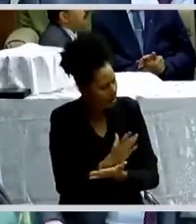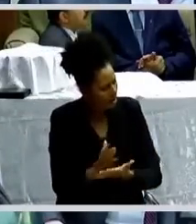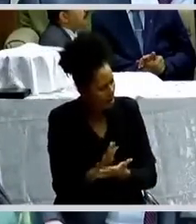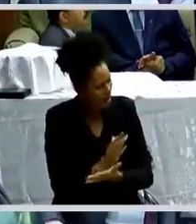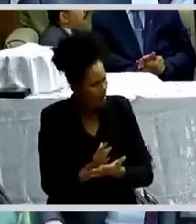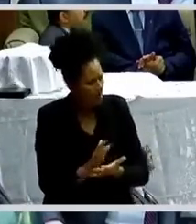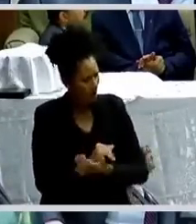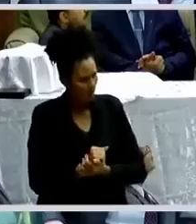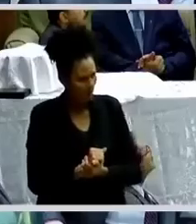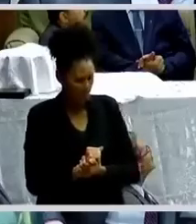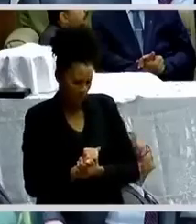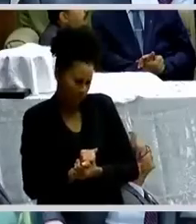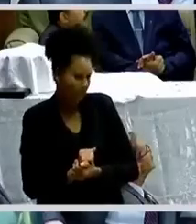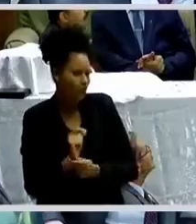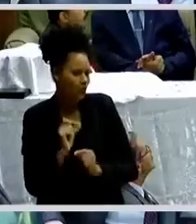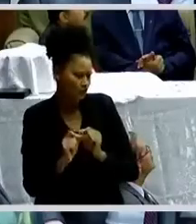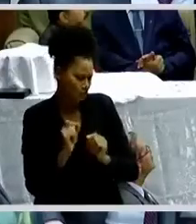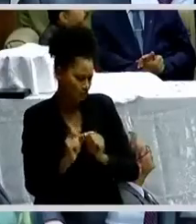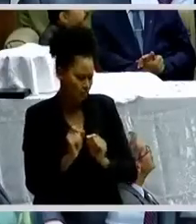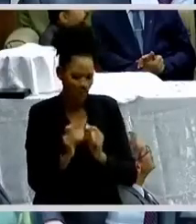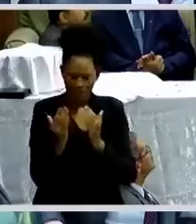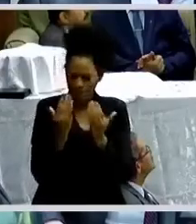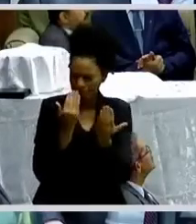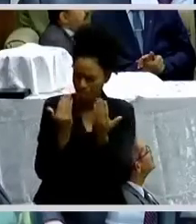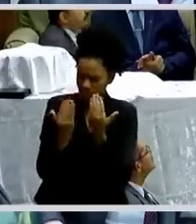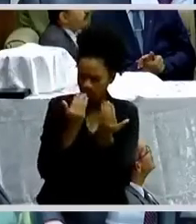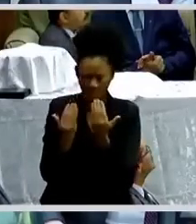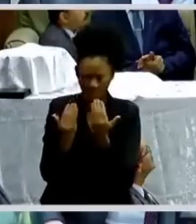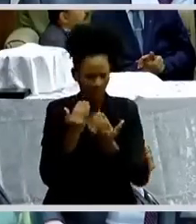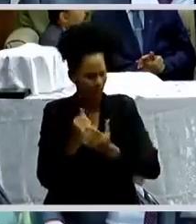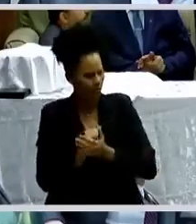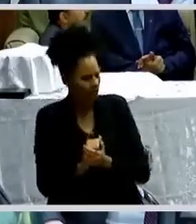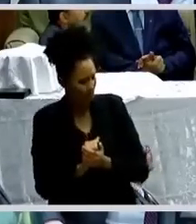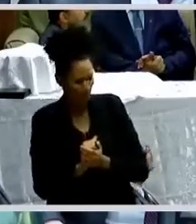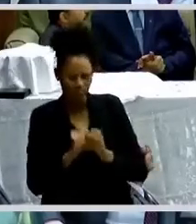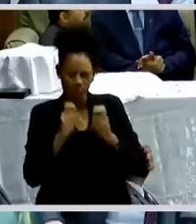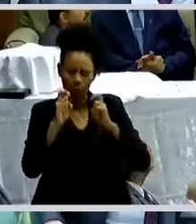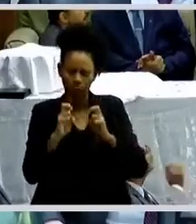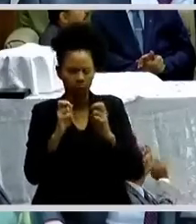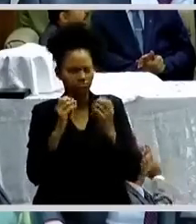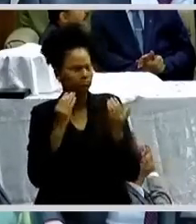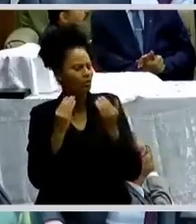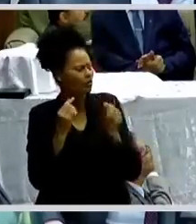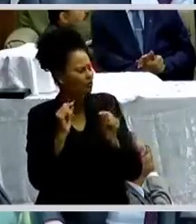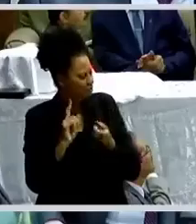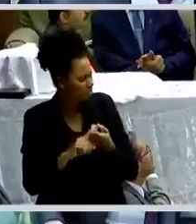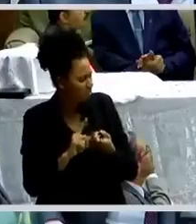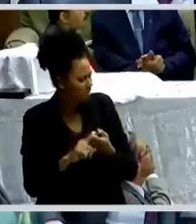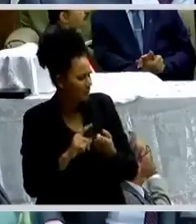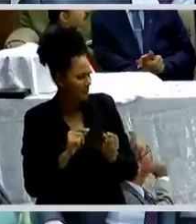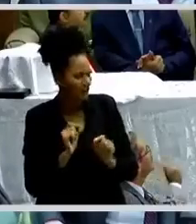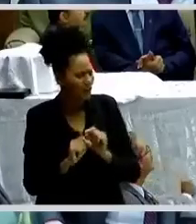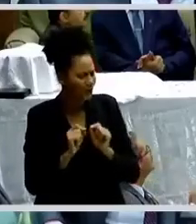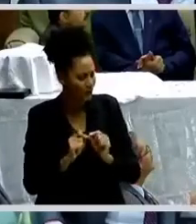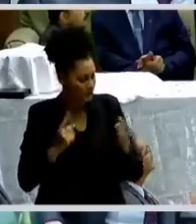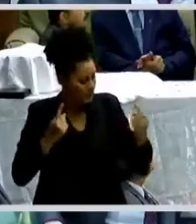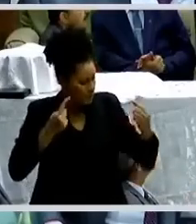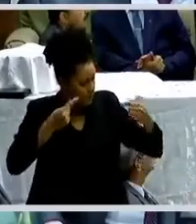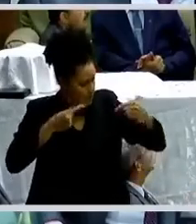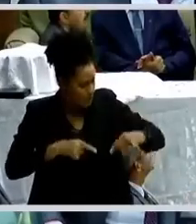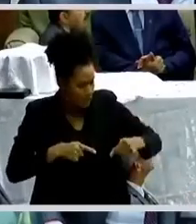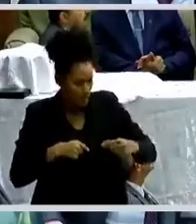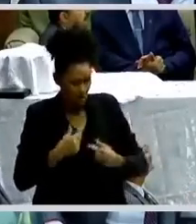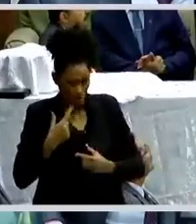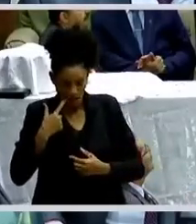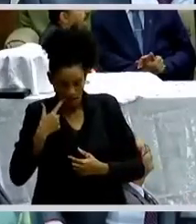alguns psiquiatras, psicólogos afirmam que o desafio era enorme, porque era uma, na nossa